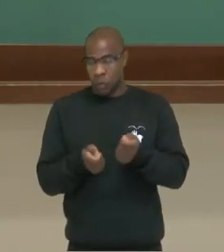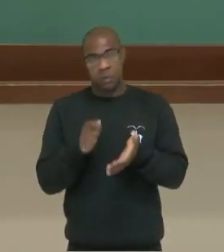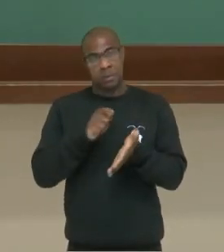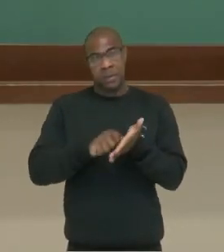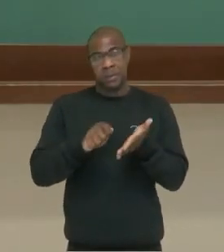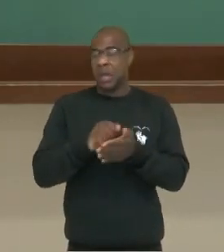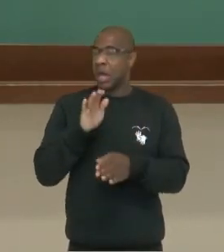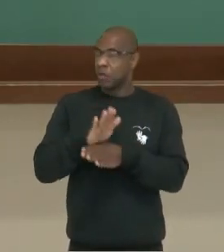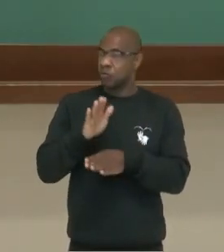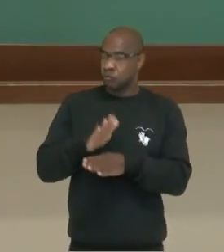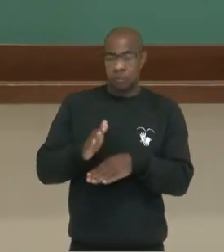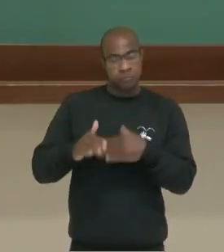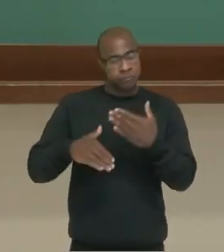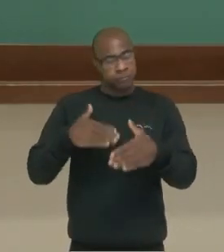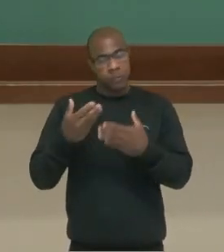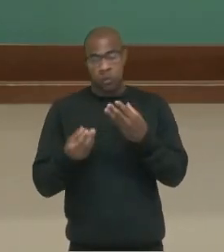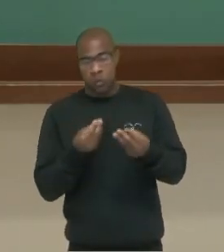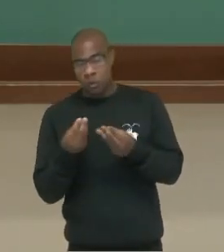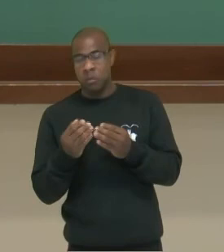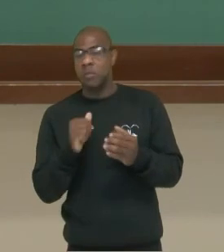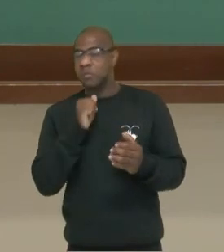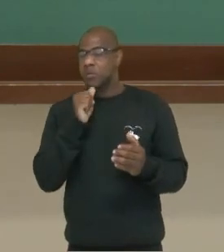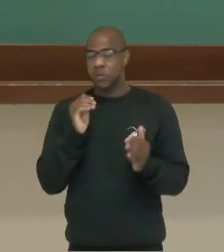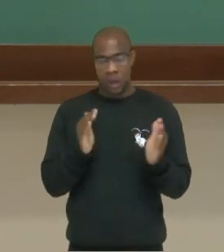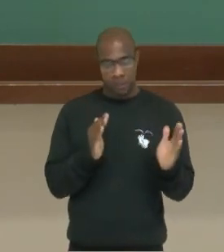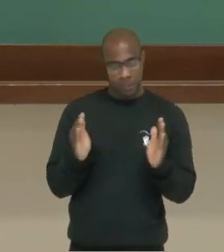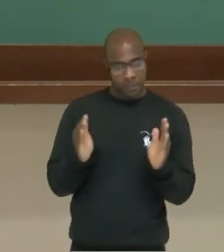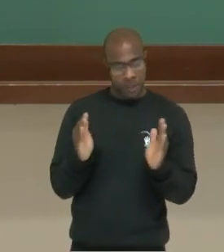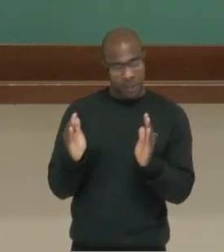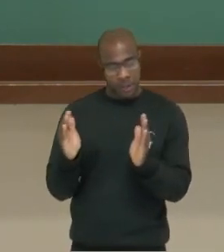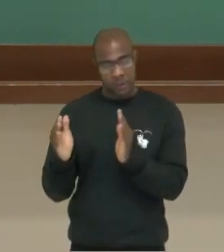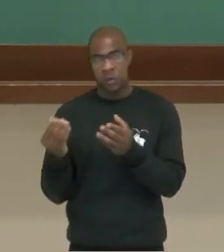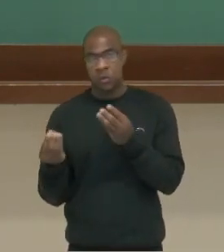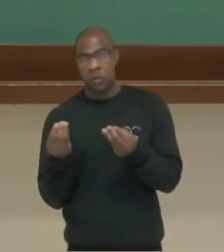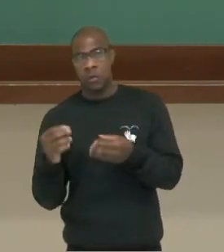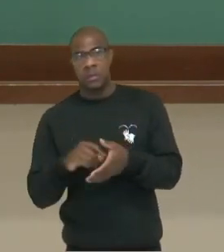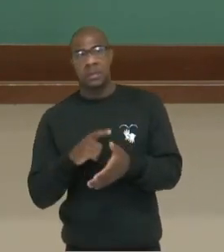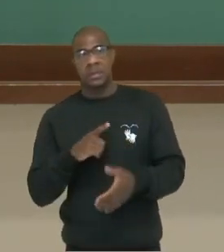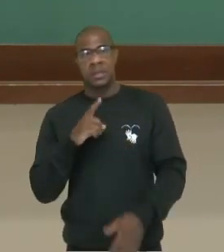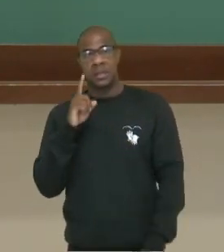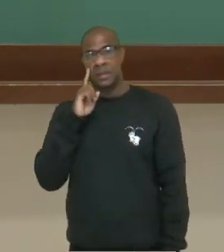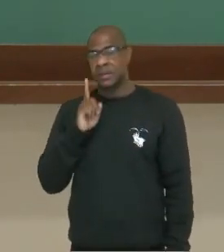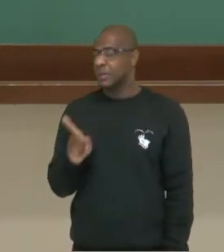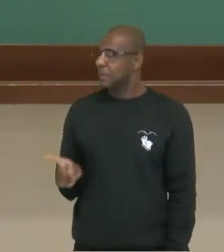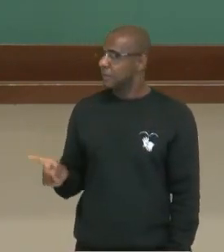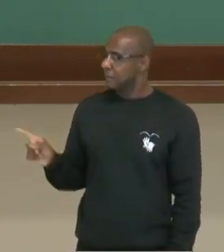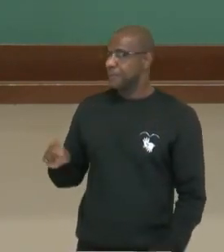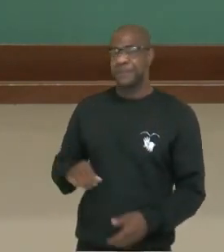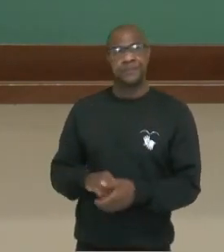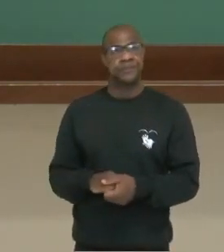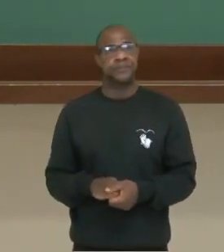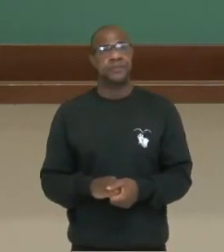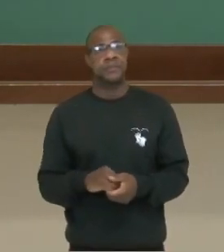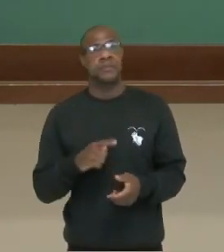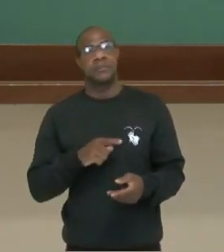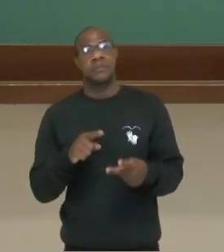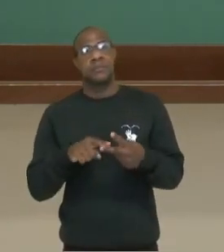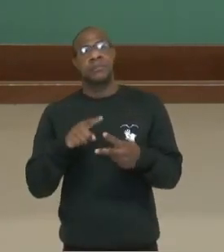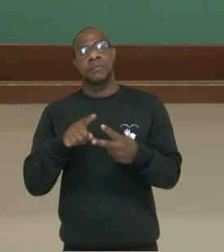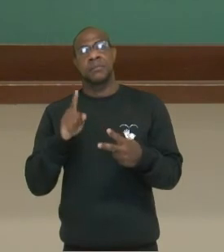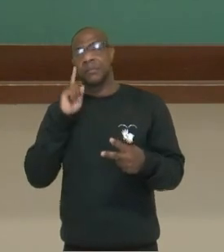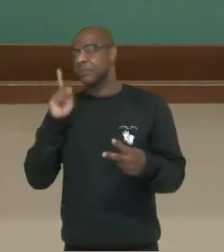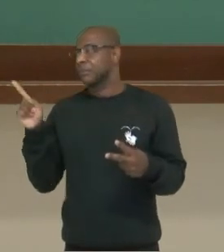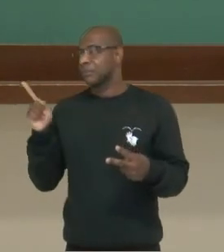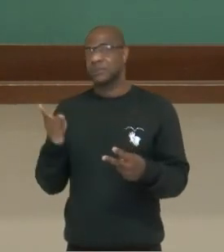auxiliam, né, dessa interpretação do ciclo menstrual. Tem esse, que é para Android e iOS, e esse meu calendário